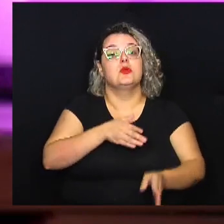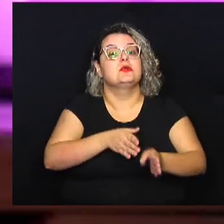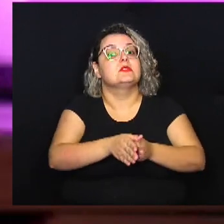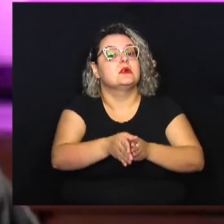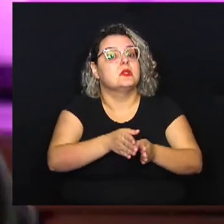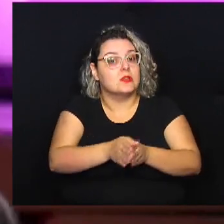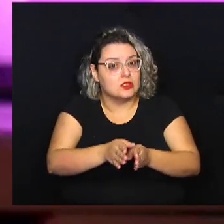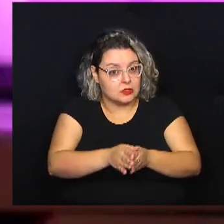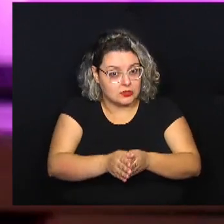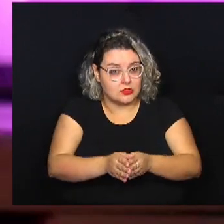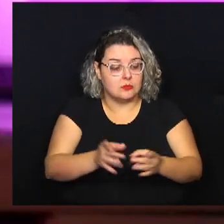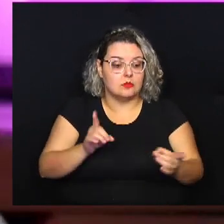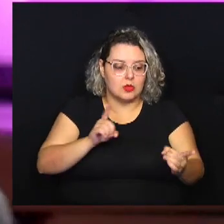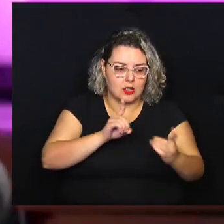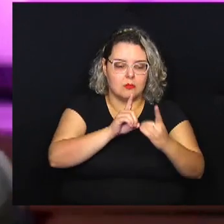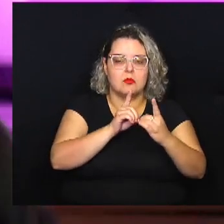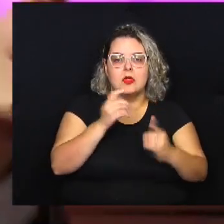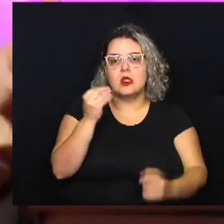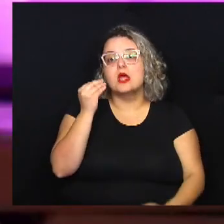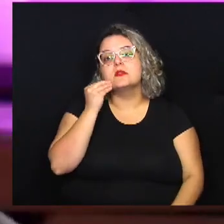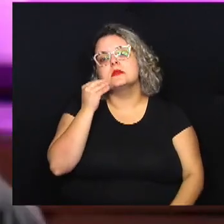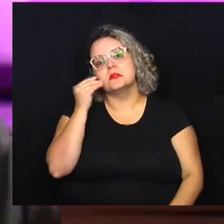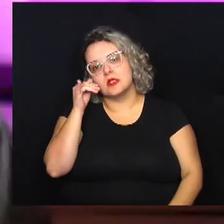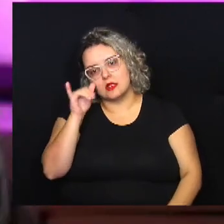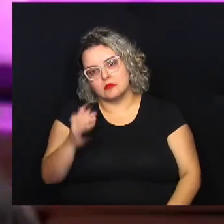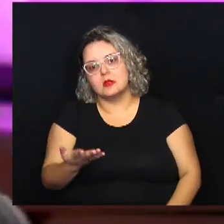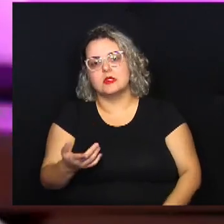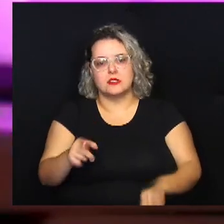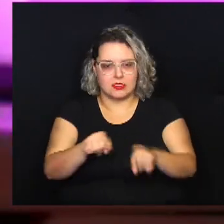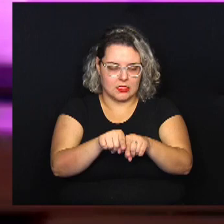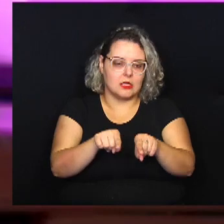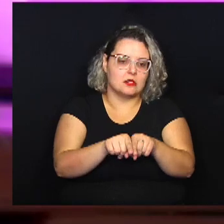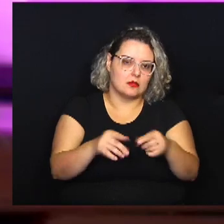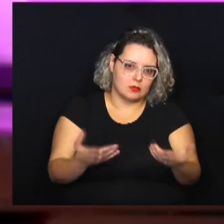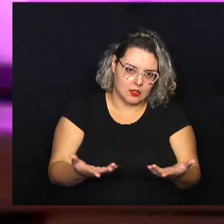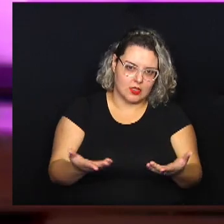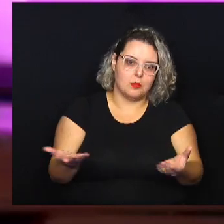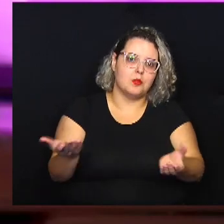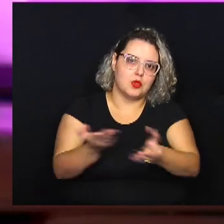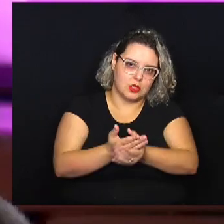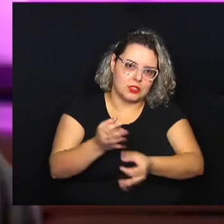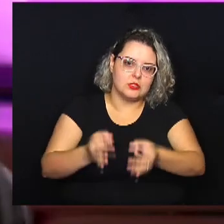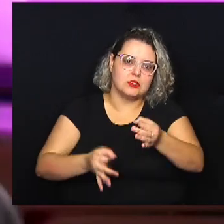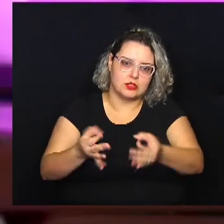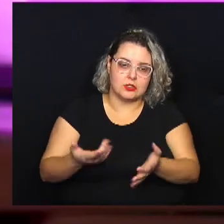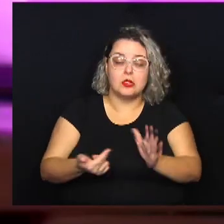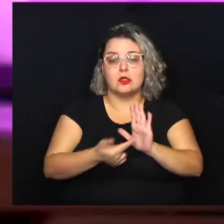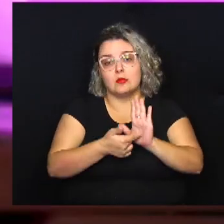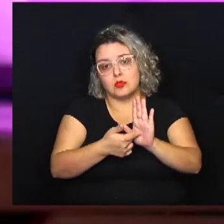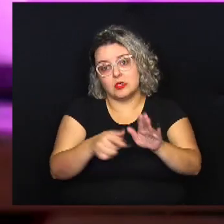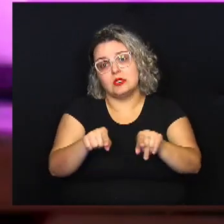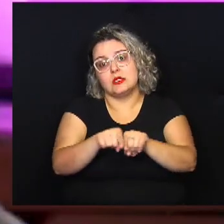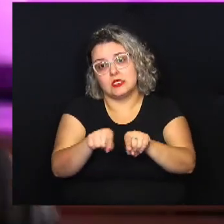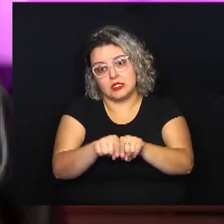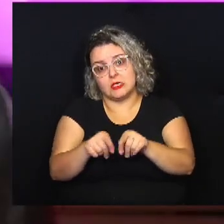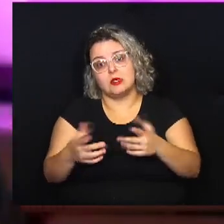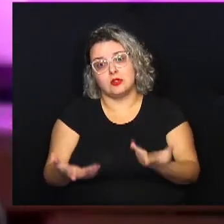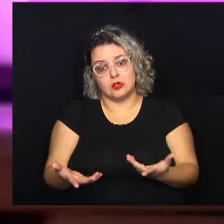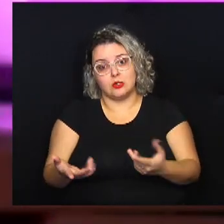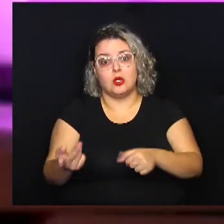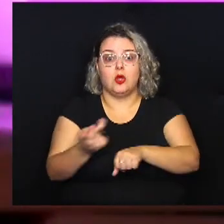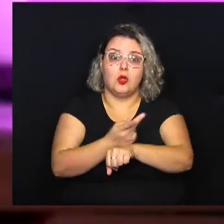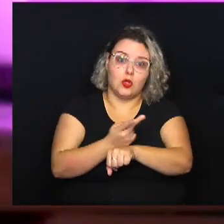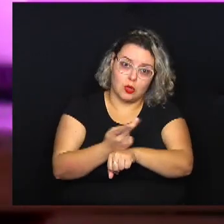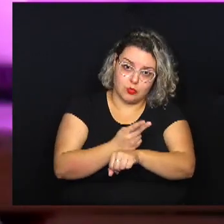seja procurada para tentar evitar ali, inclusive, um processo judicial e para você demonstrar também que você procurou